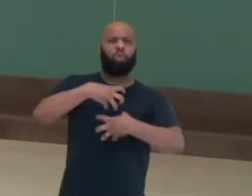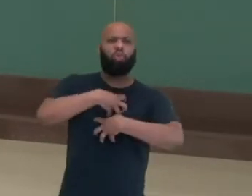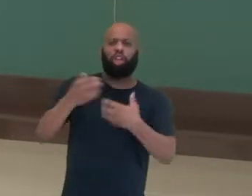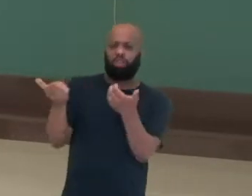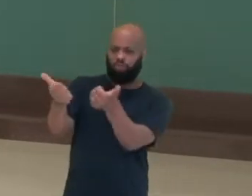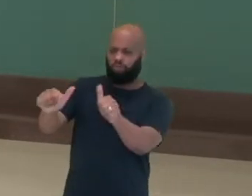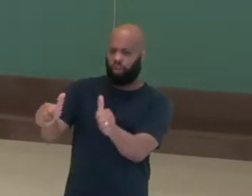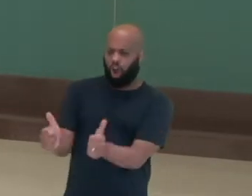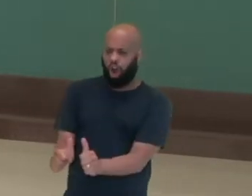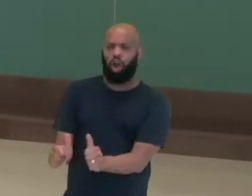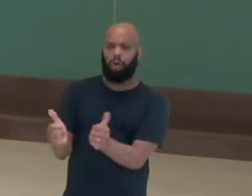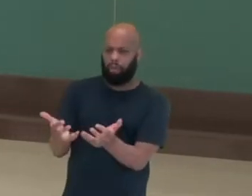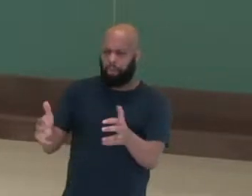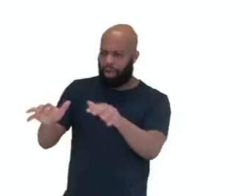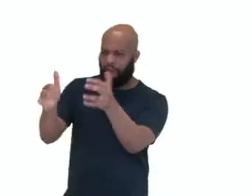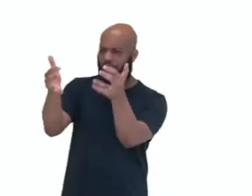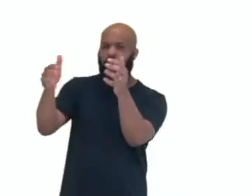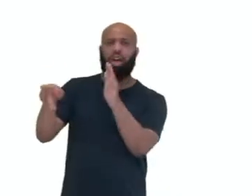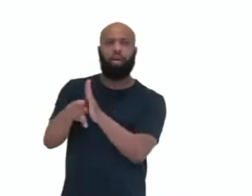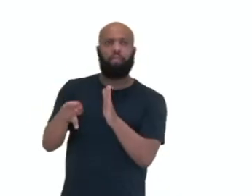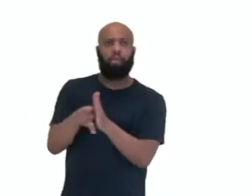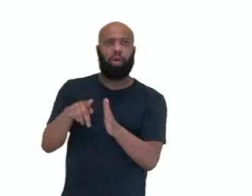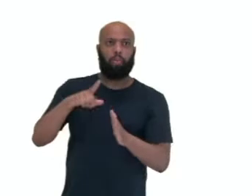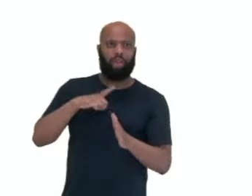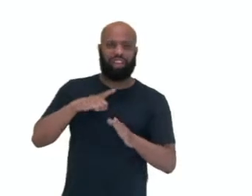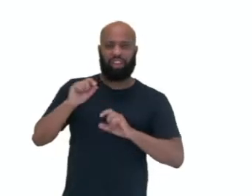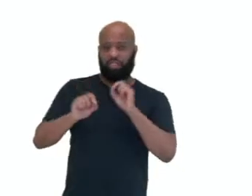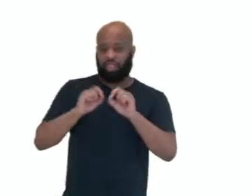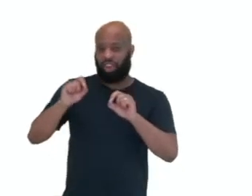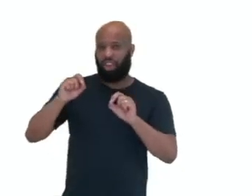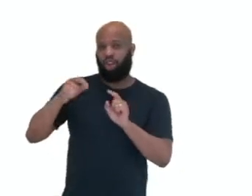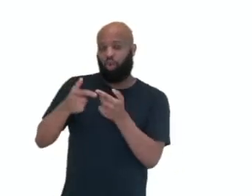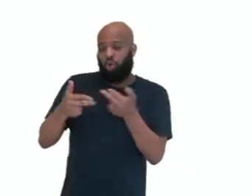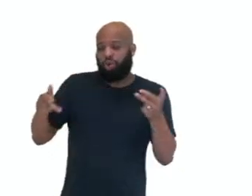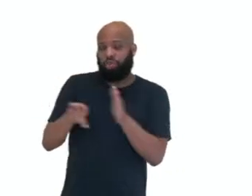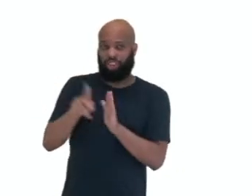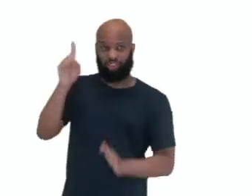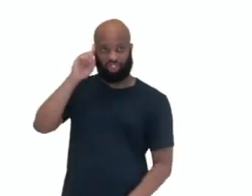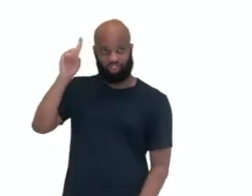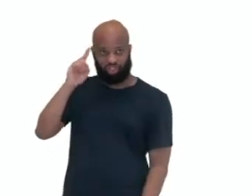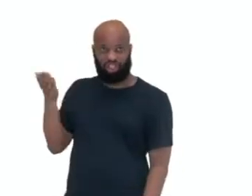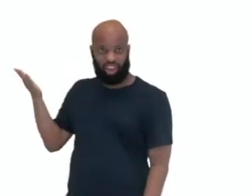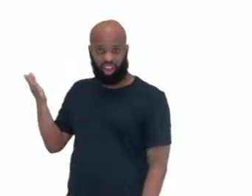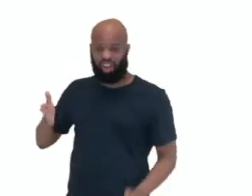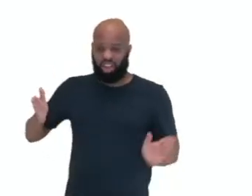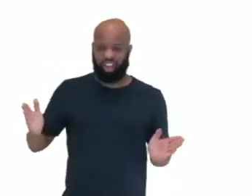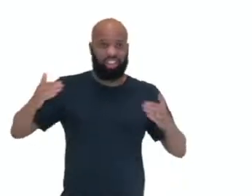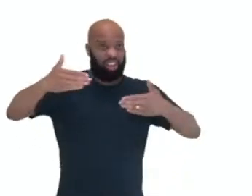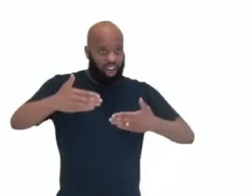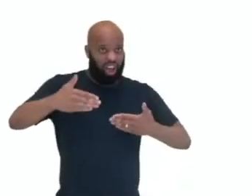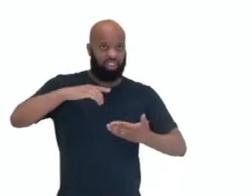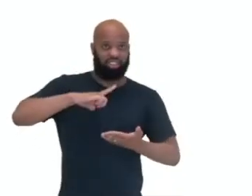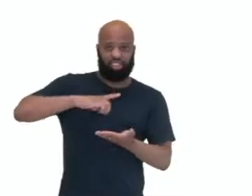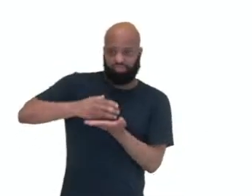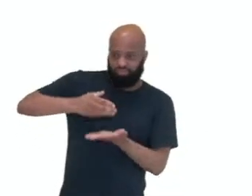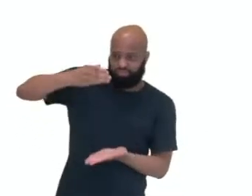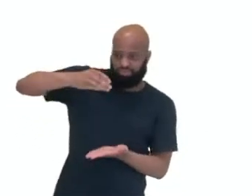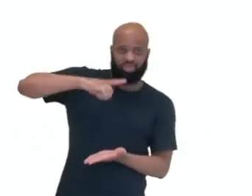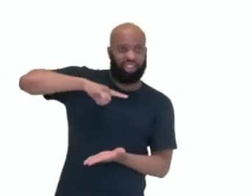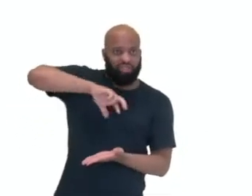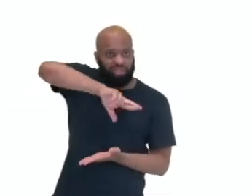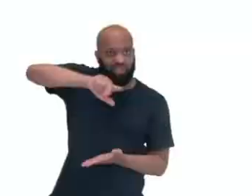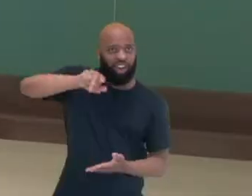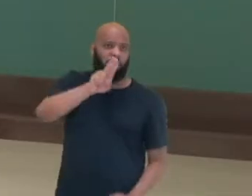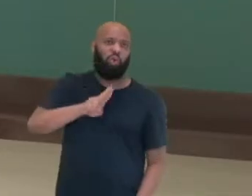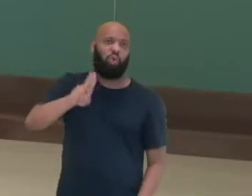das embalagens, né, que cercam e fazem parte do nosso cotidiano, do nosso dia a dia? Então, usamos aí, né,